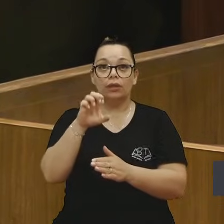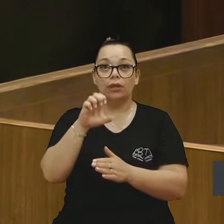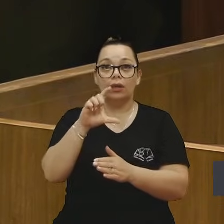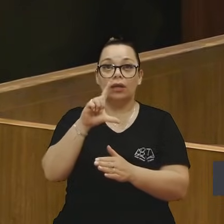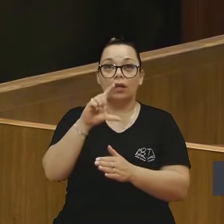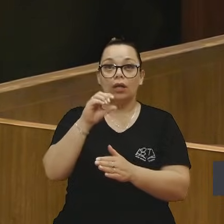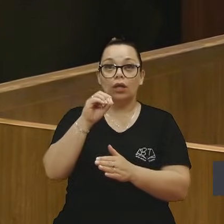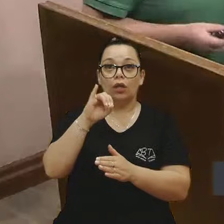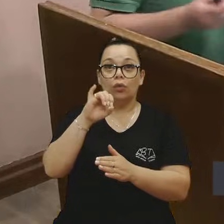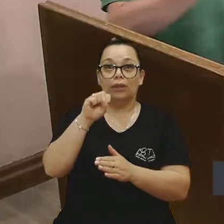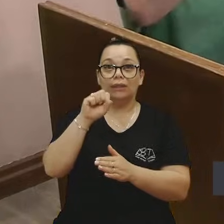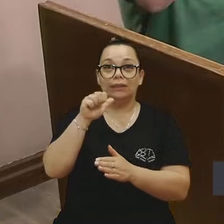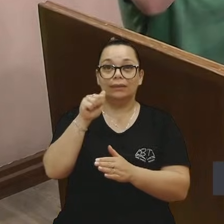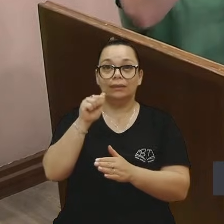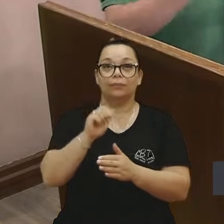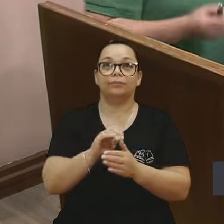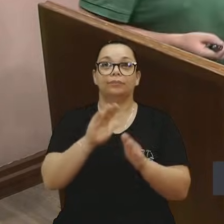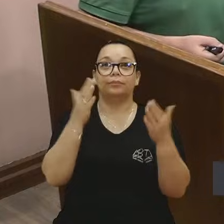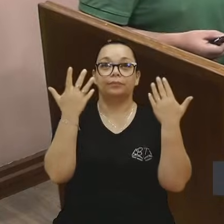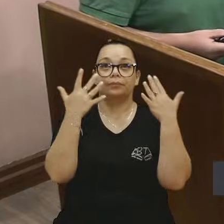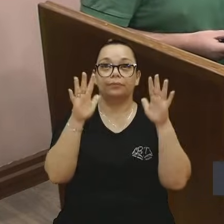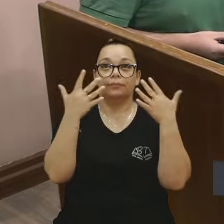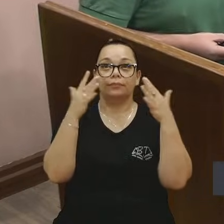Heloísa Santini.